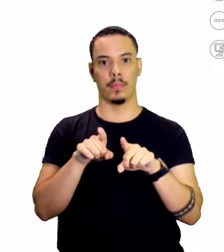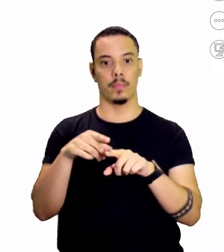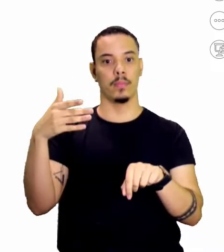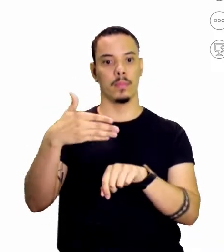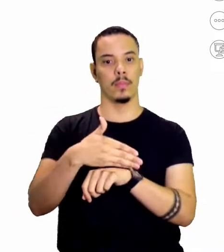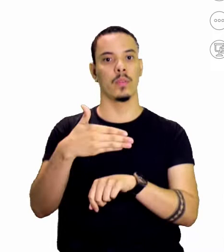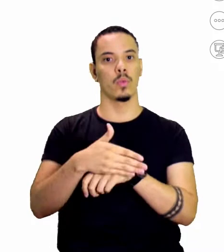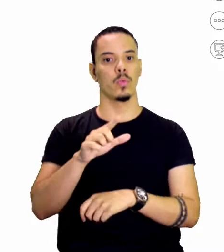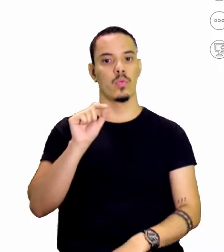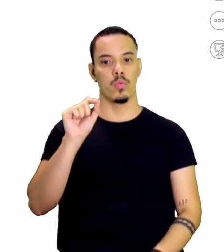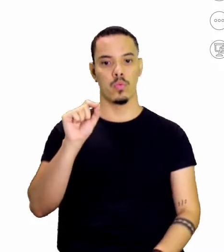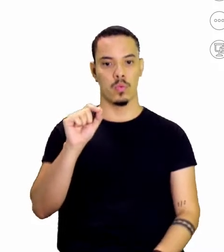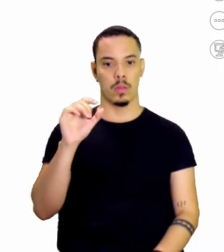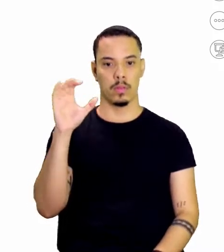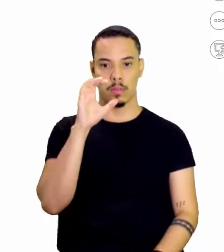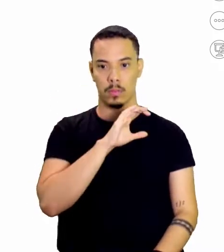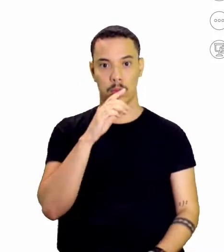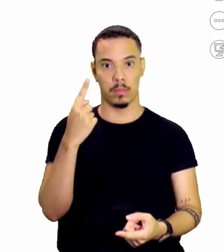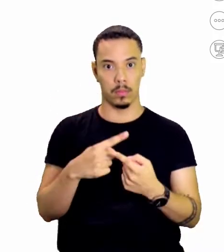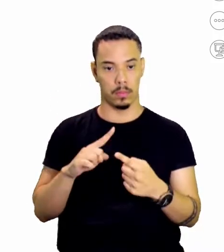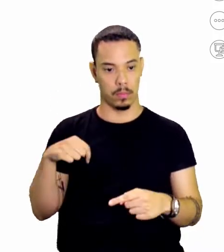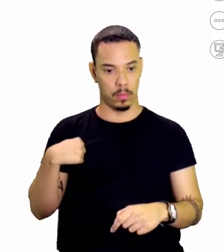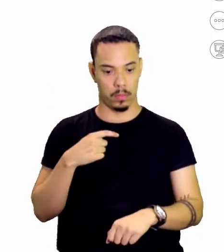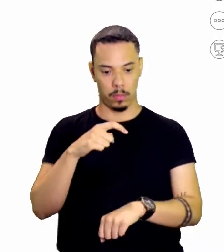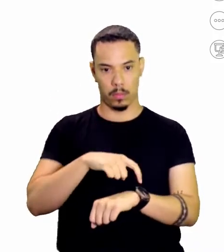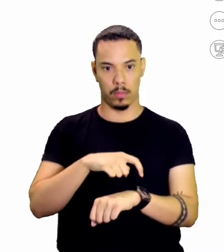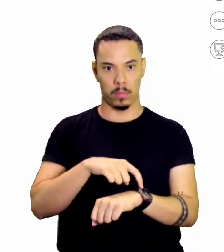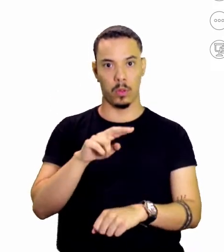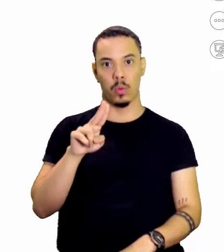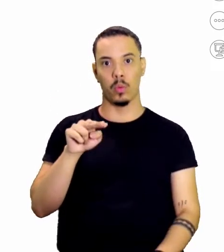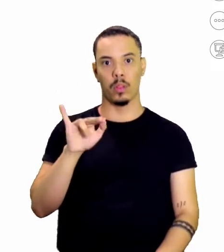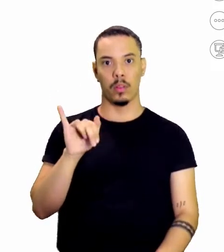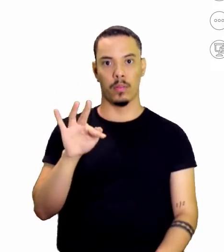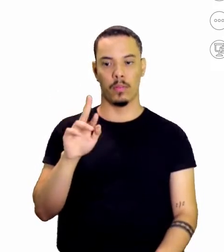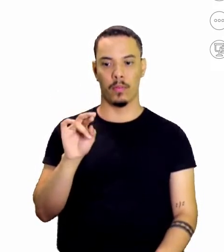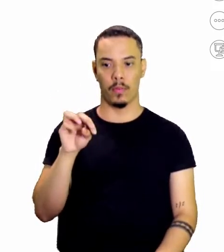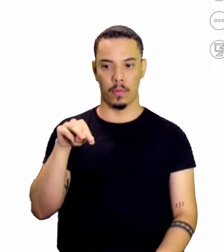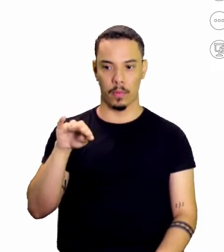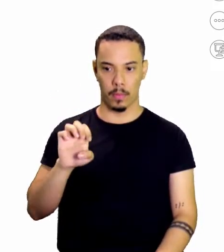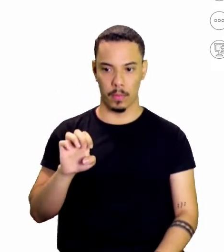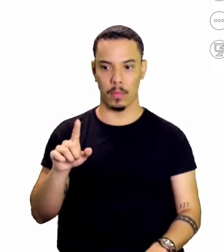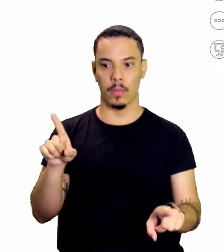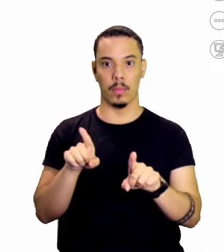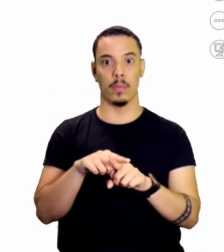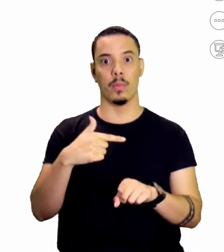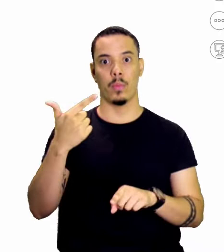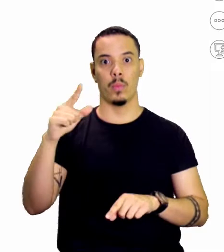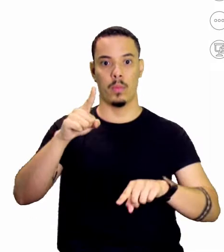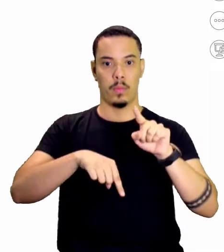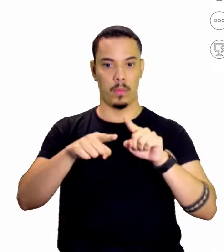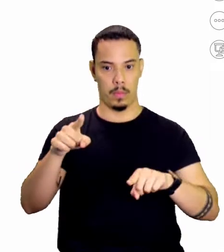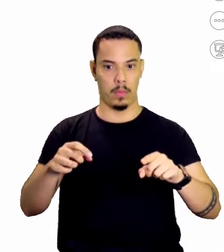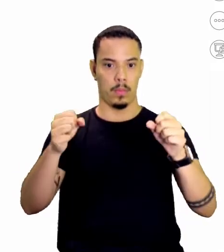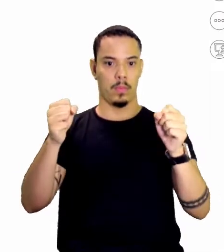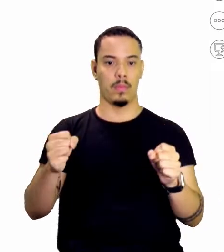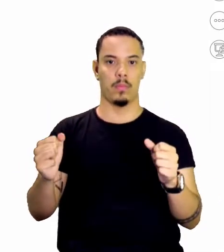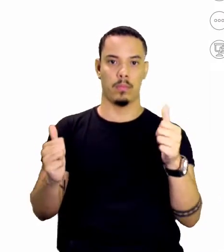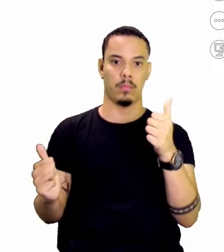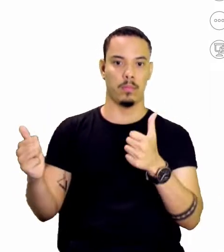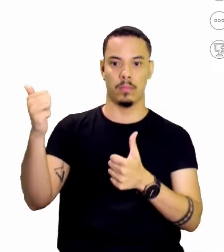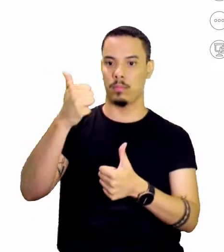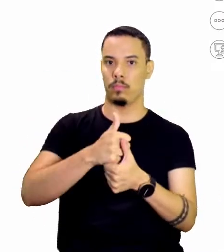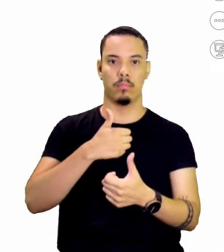constante o que desce ali ó o nosso movimento é uniforme ainda exatamente e outra variável ele que pode ser